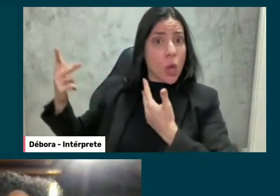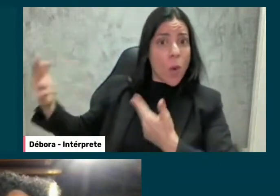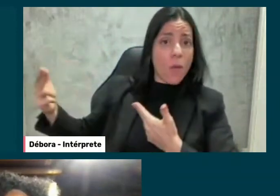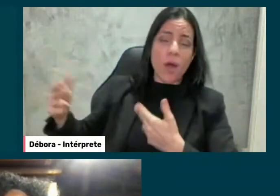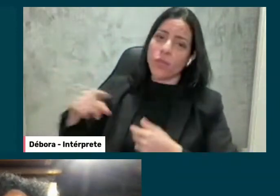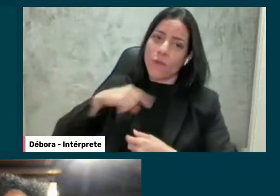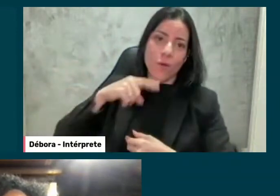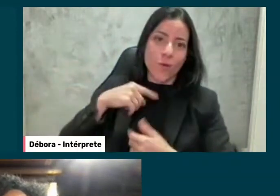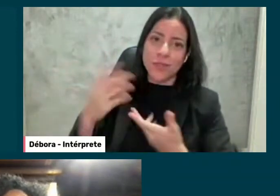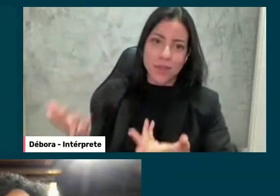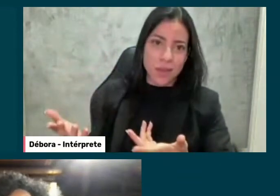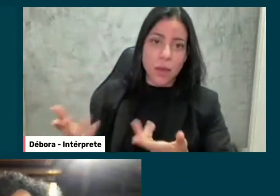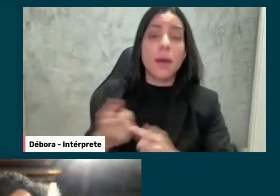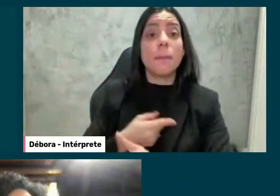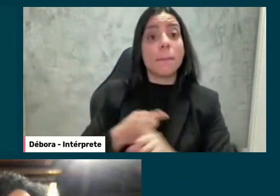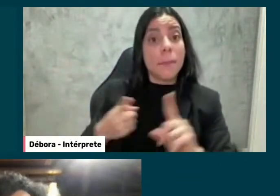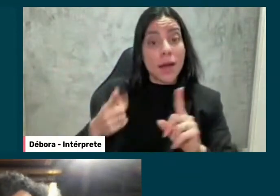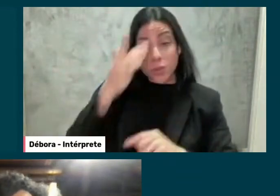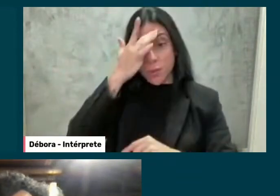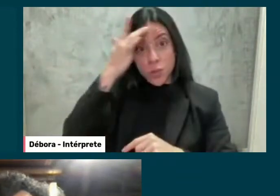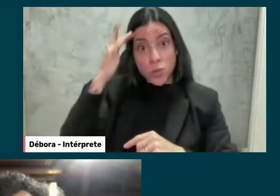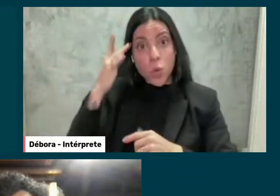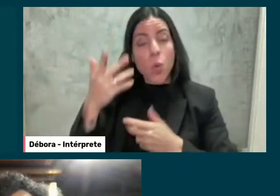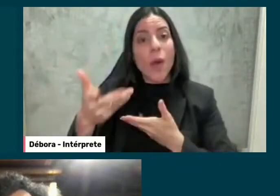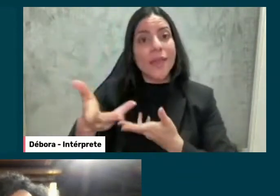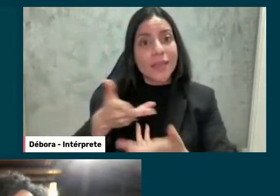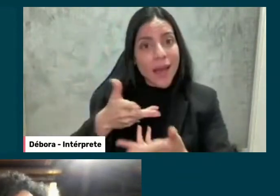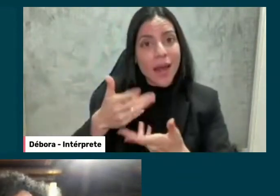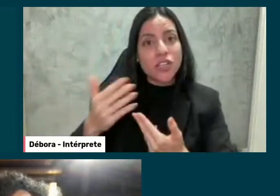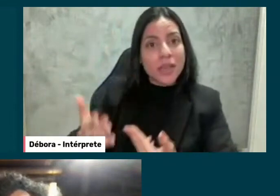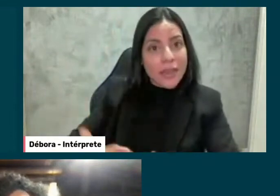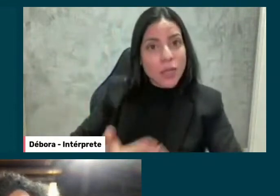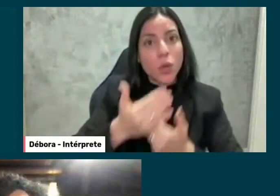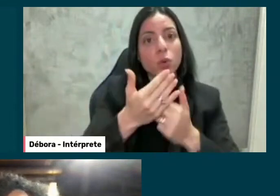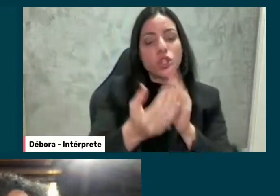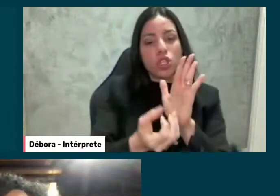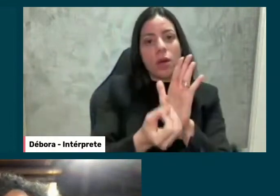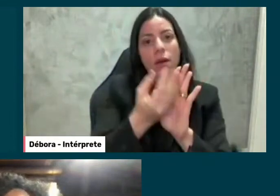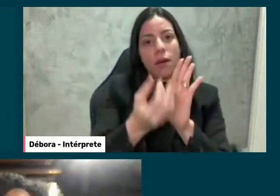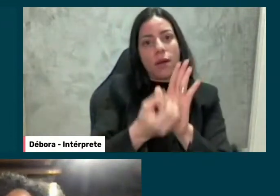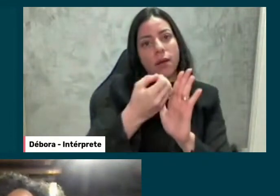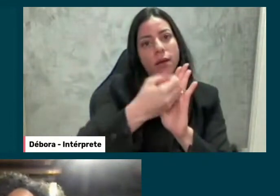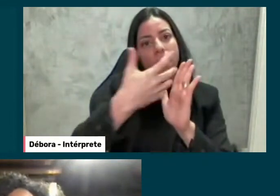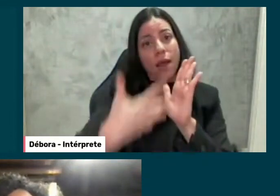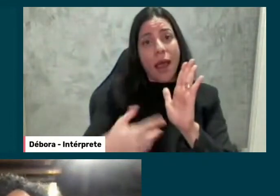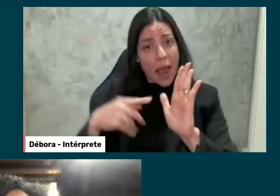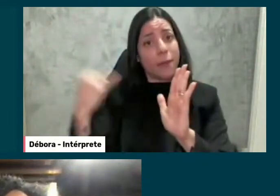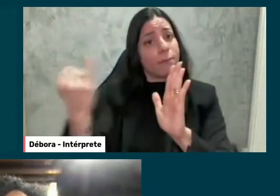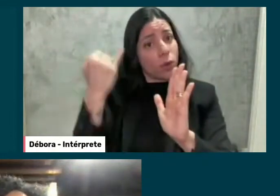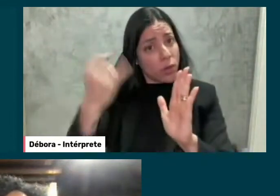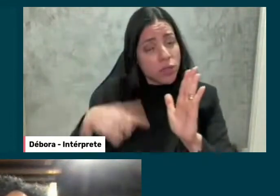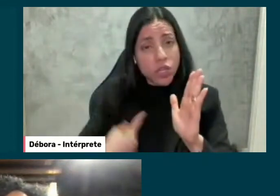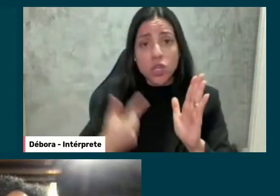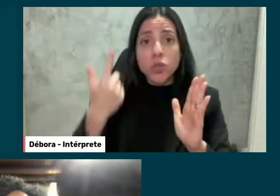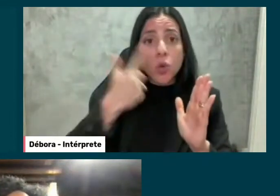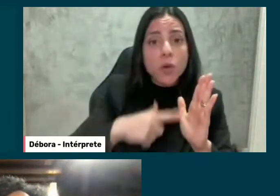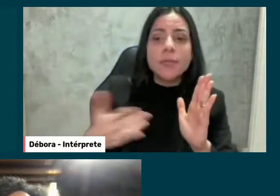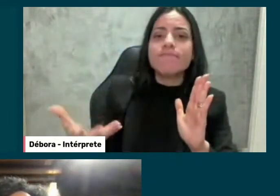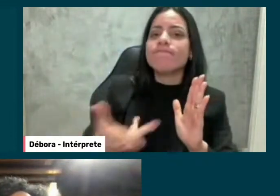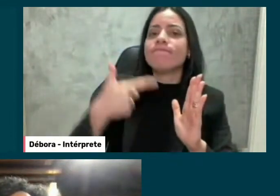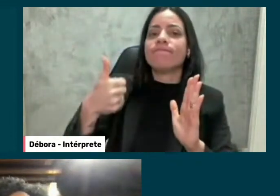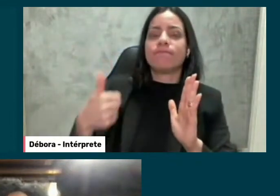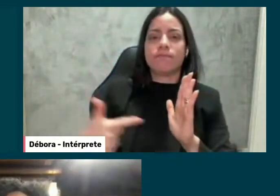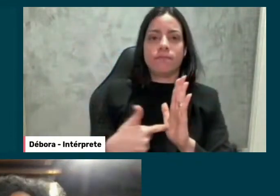com a tecnologia para julgar o conteúdo gerado é muito importante para a gente aproveitar bem o potencial dessa